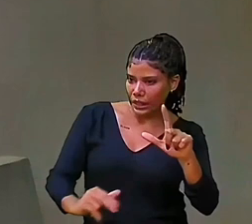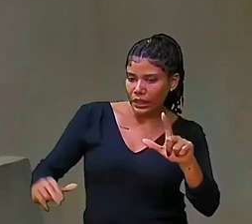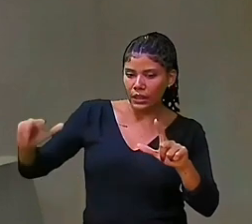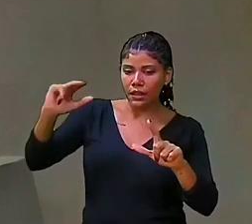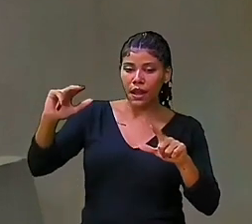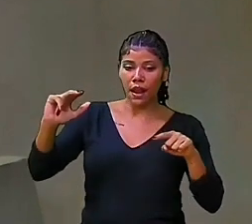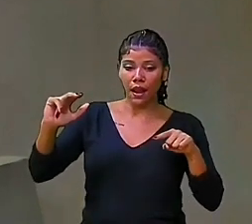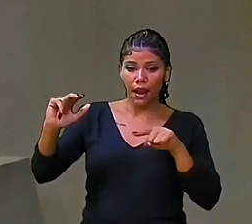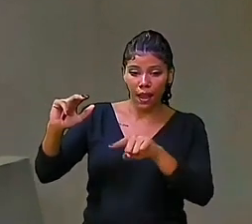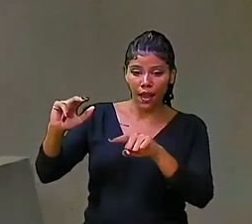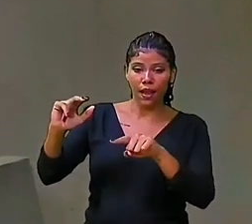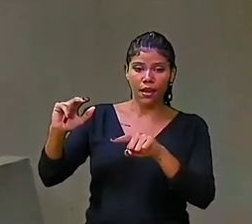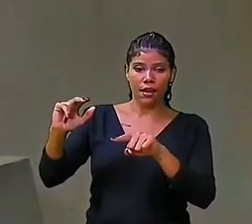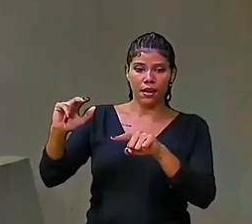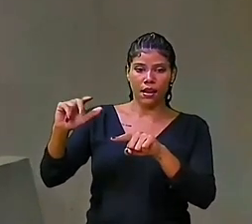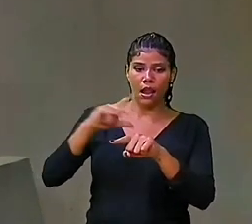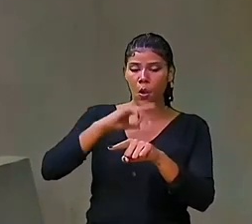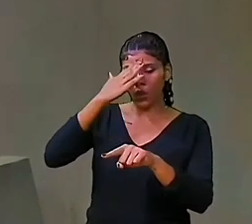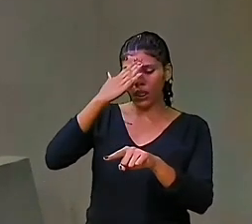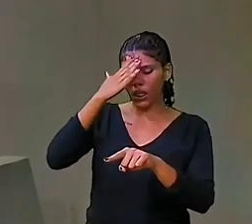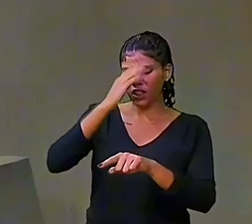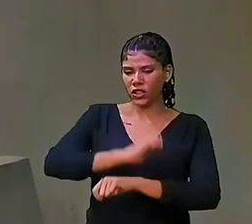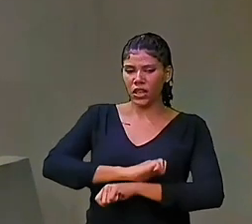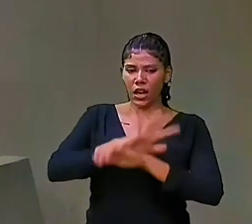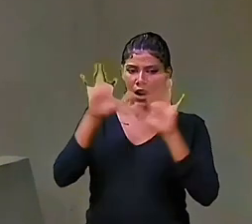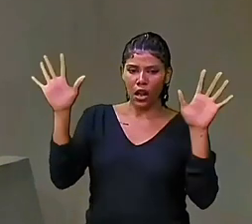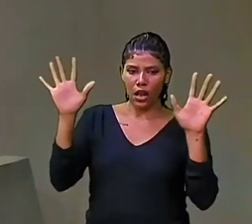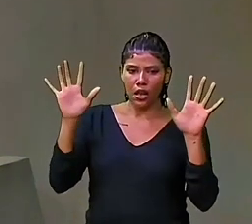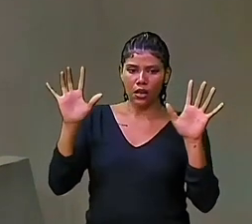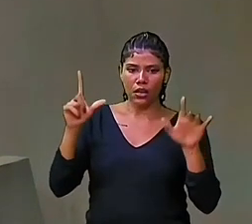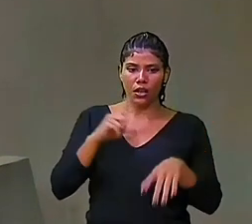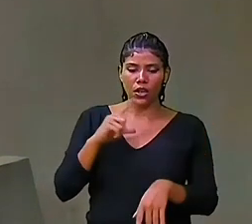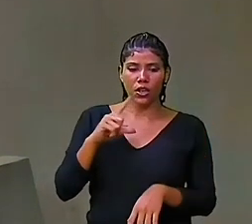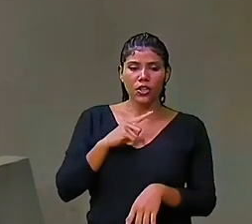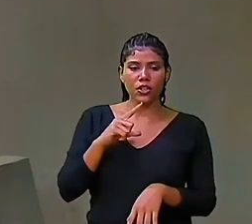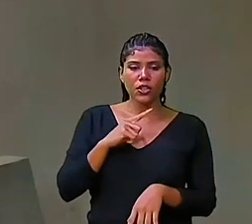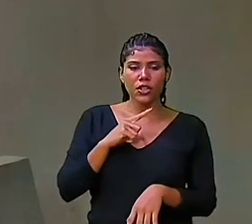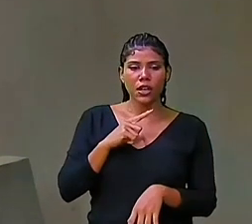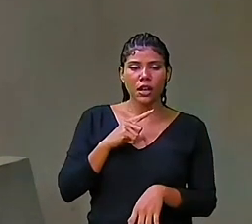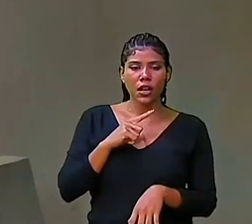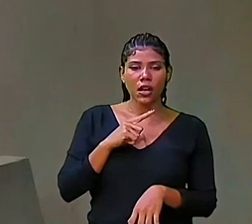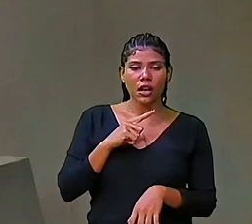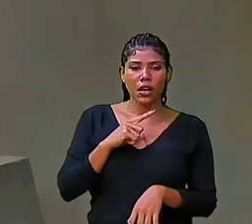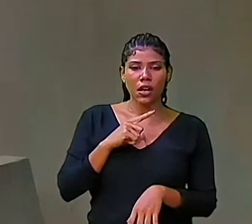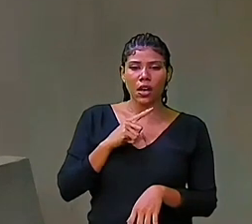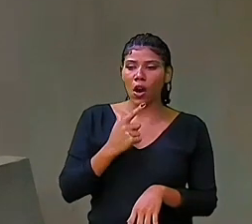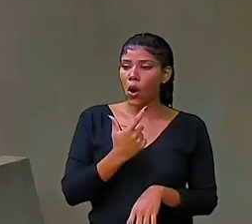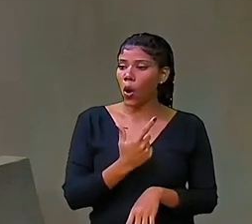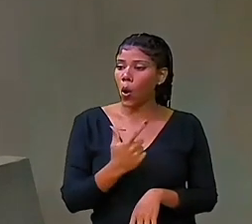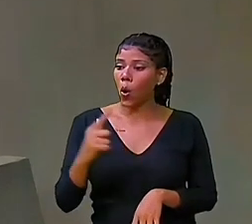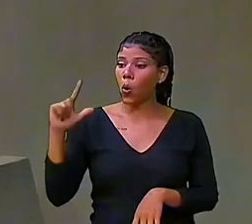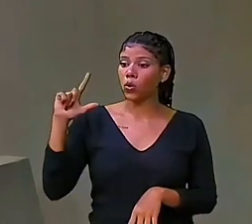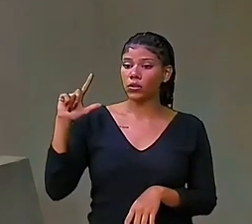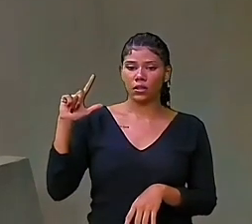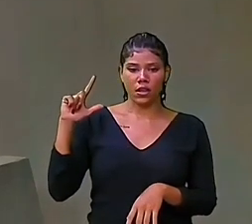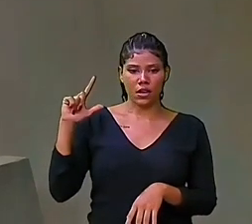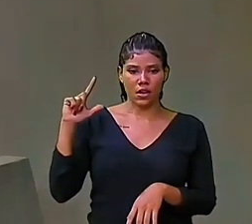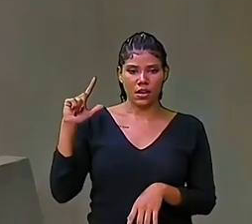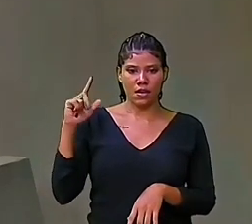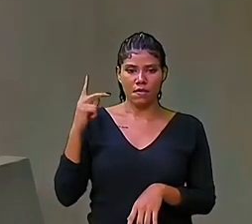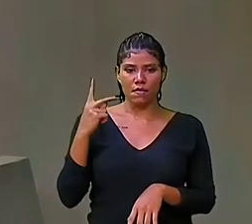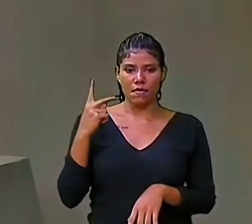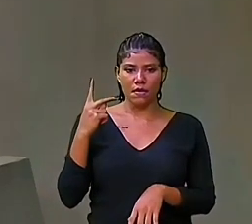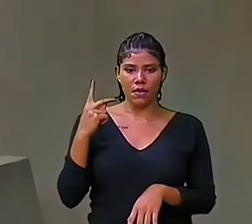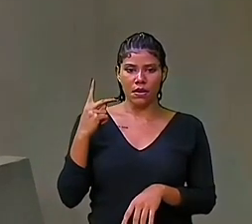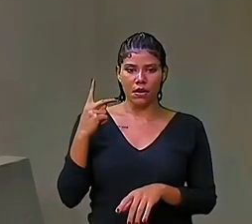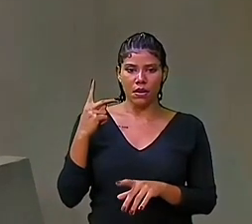Ali, eu entendi que, de fato, havia uma outra profecia no sentido de dizer que Marielle